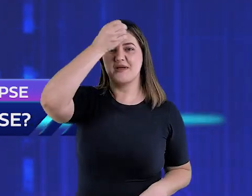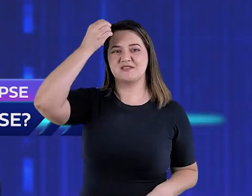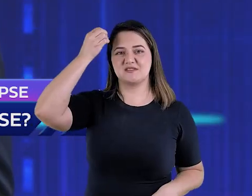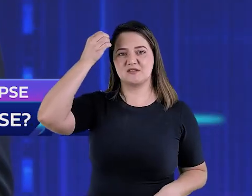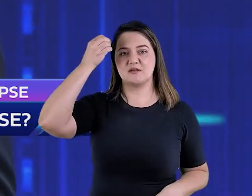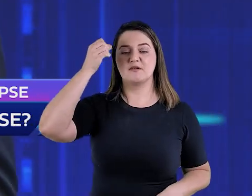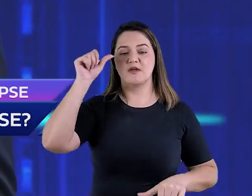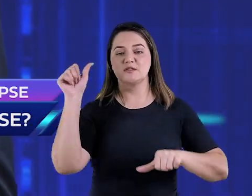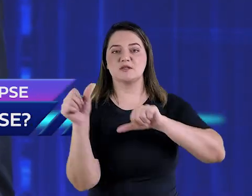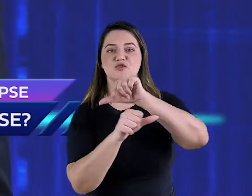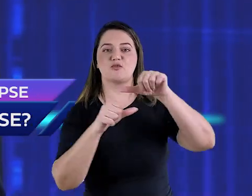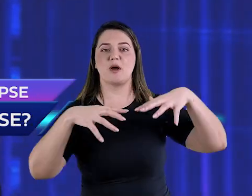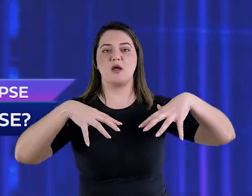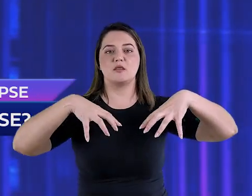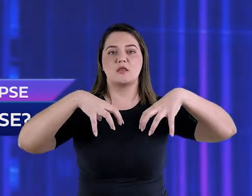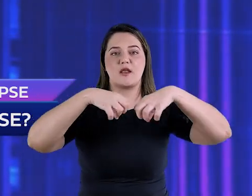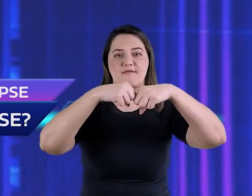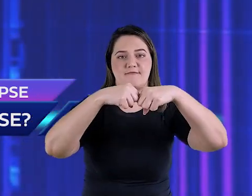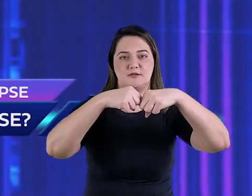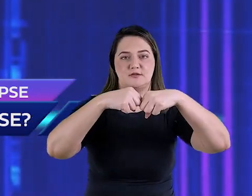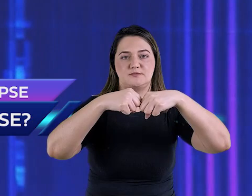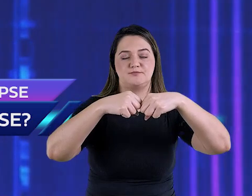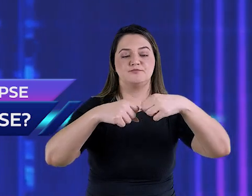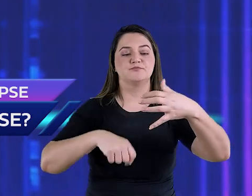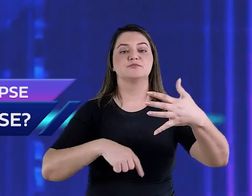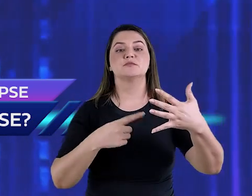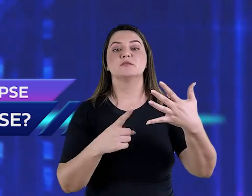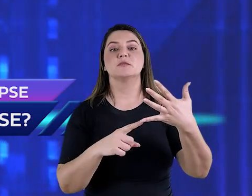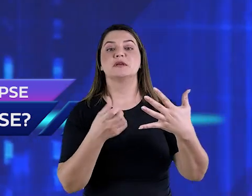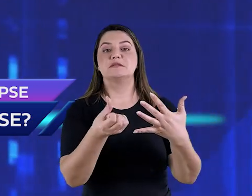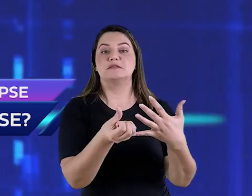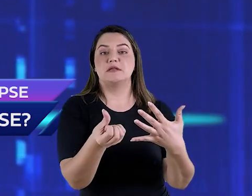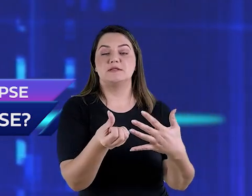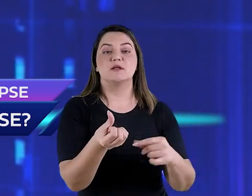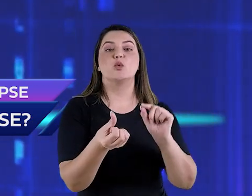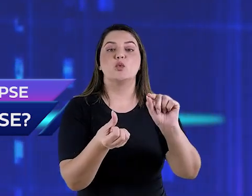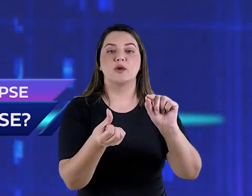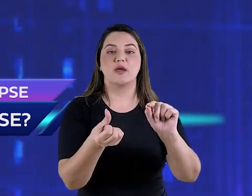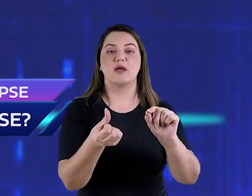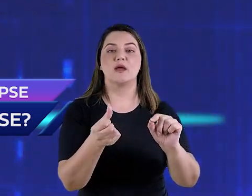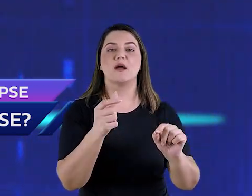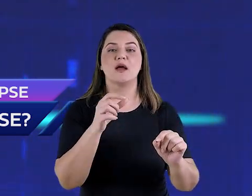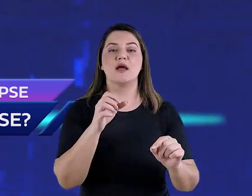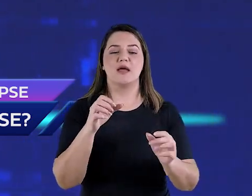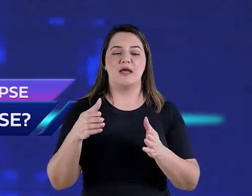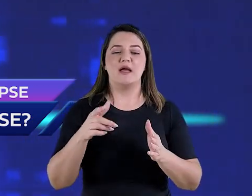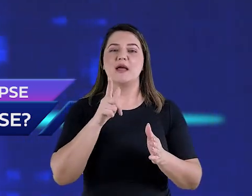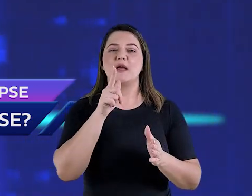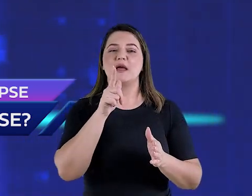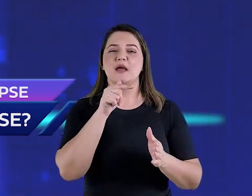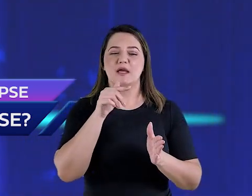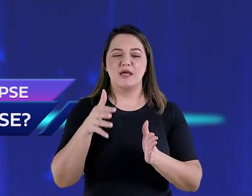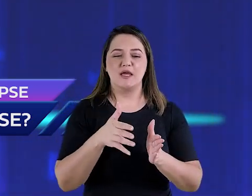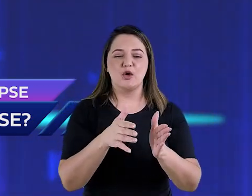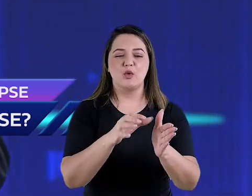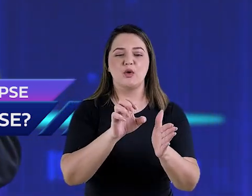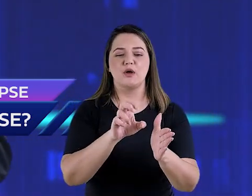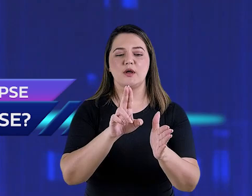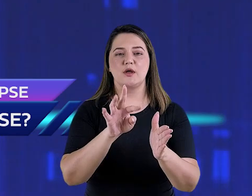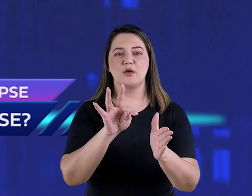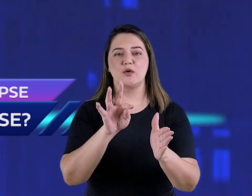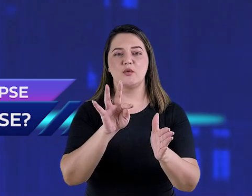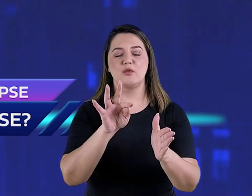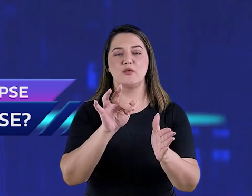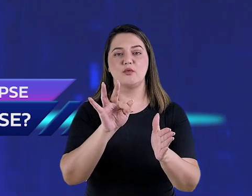em trevas. Na sexta praga, acontece o secamento do rio Eufrates e a união de 3 grandes poderes